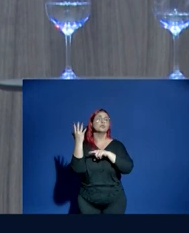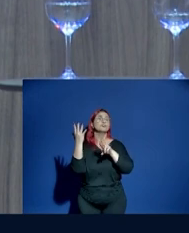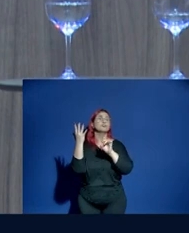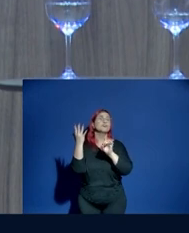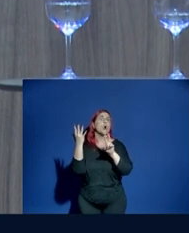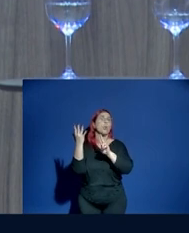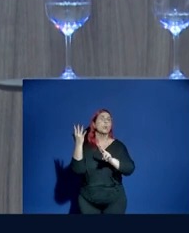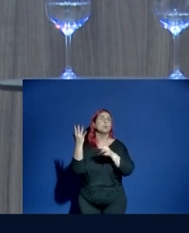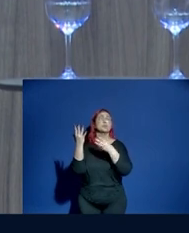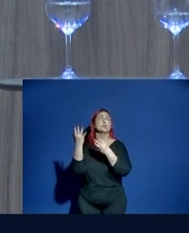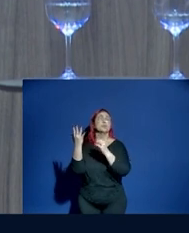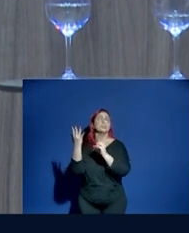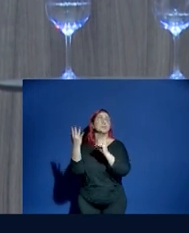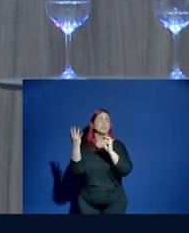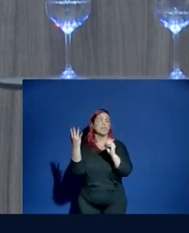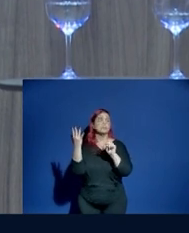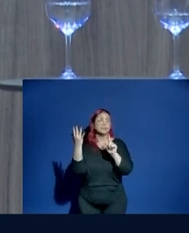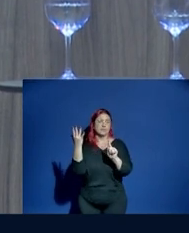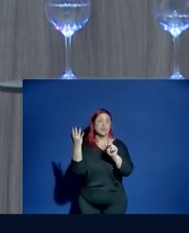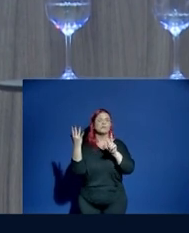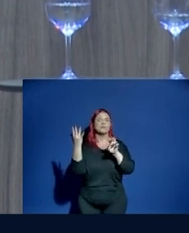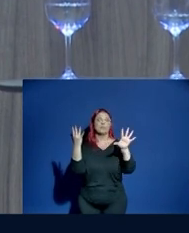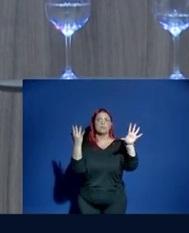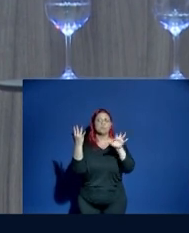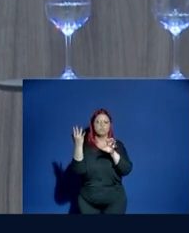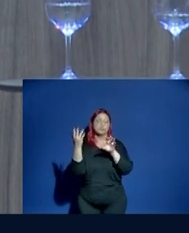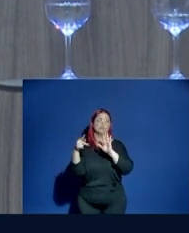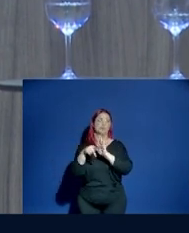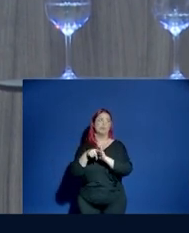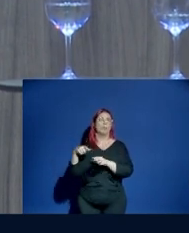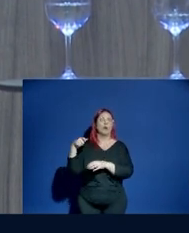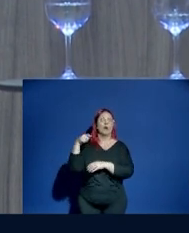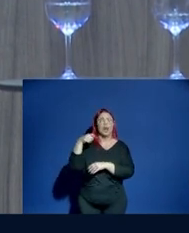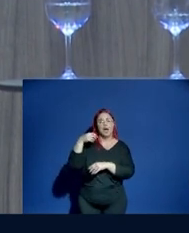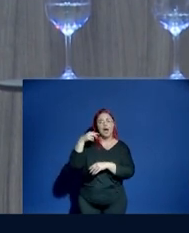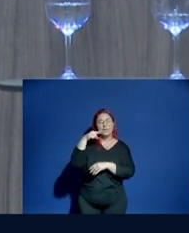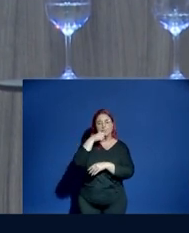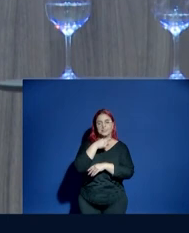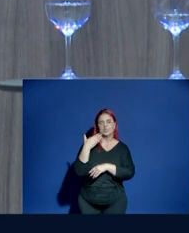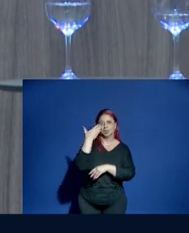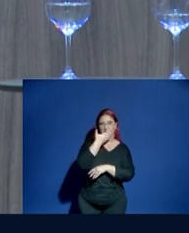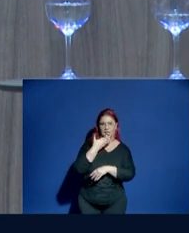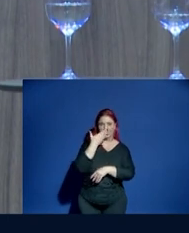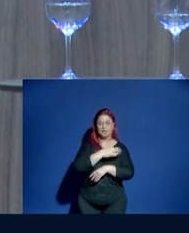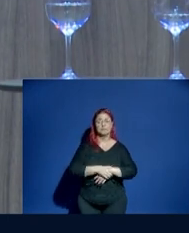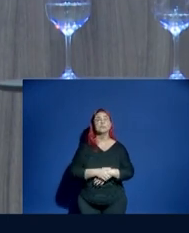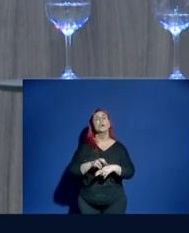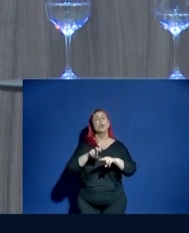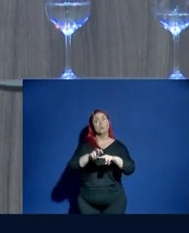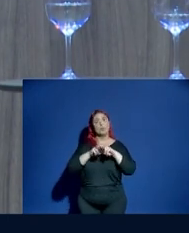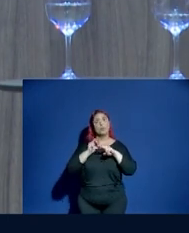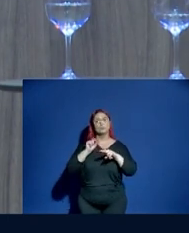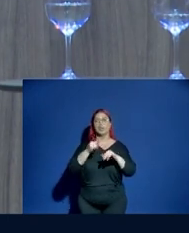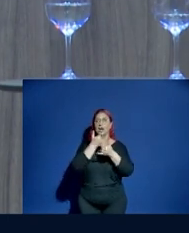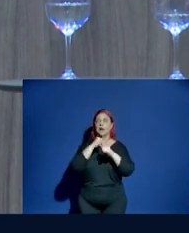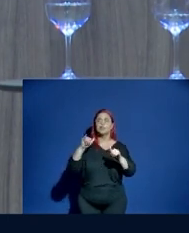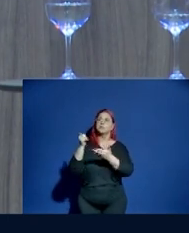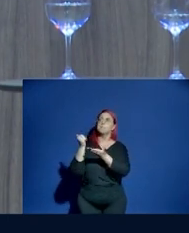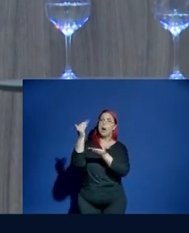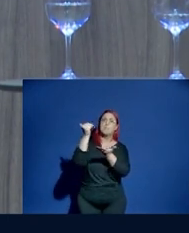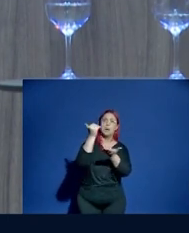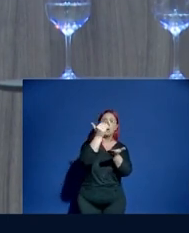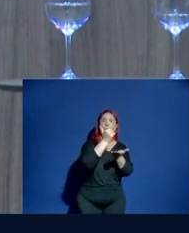350 kg de vapor por tonelada de cana que é bem abaixo da média do setor e por isso a gente exporta muita energia a gente